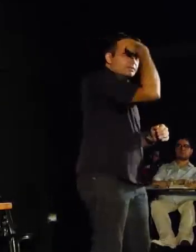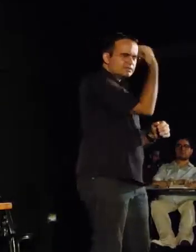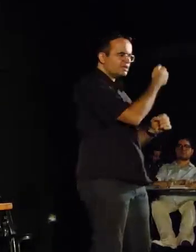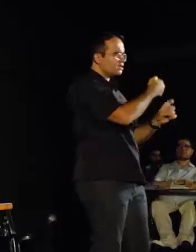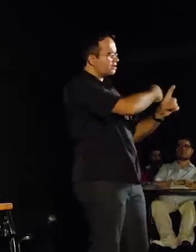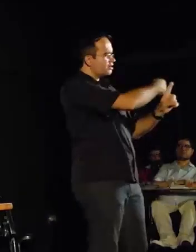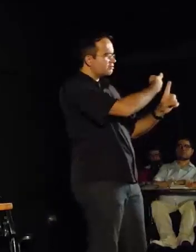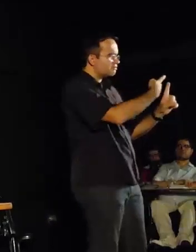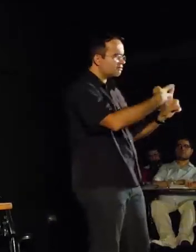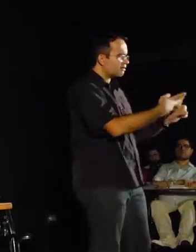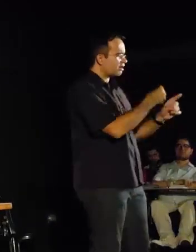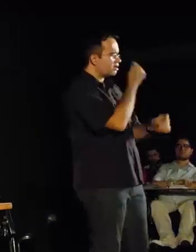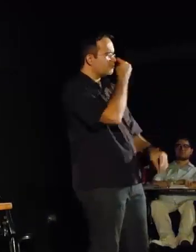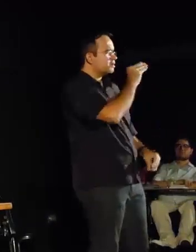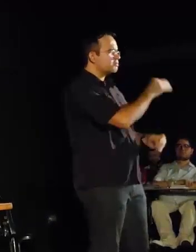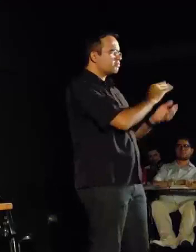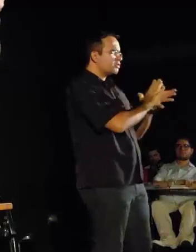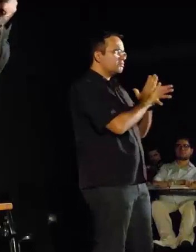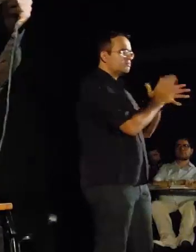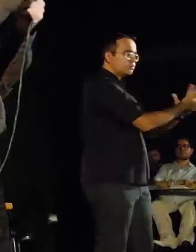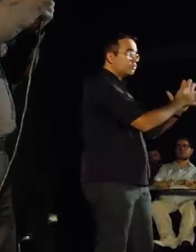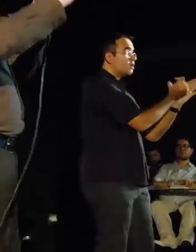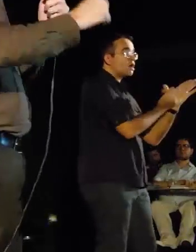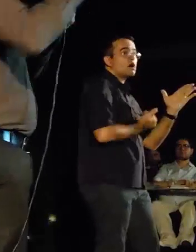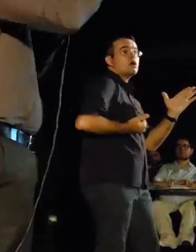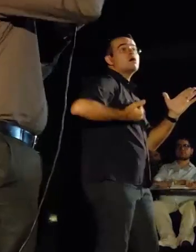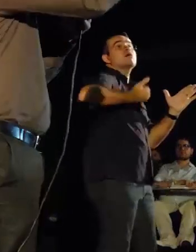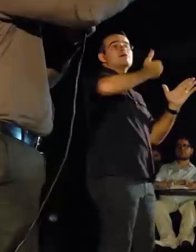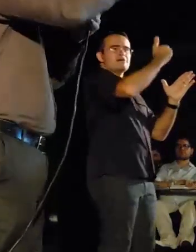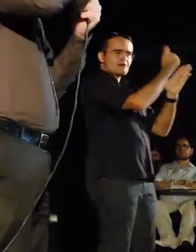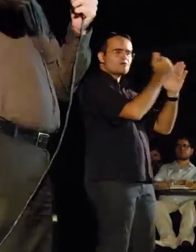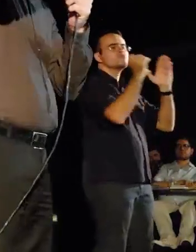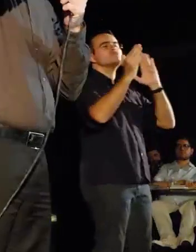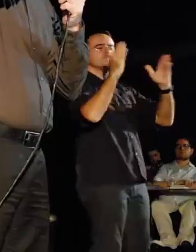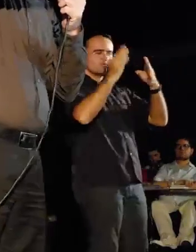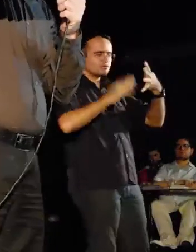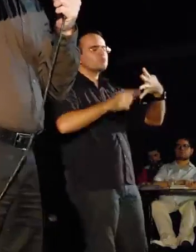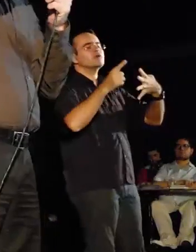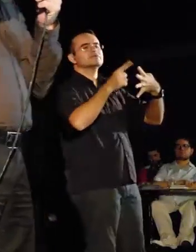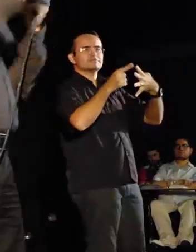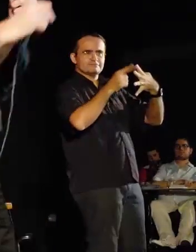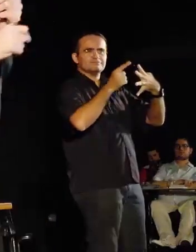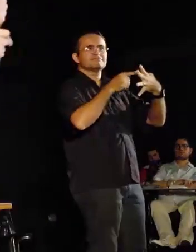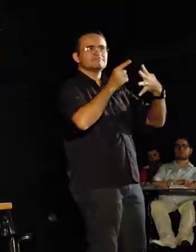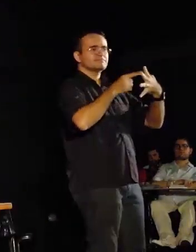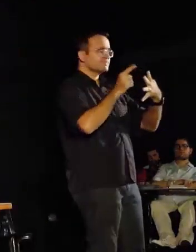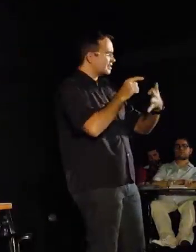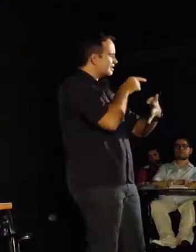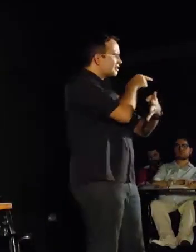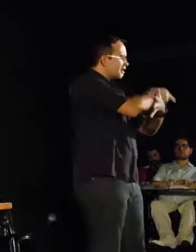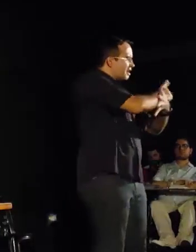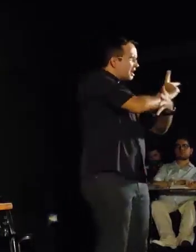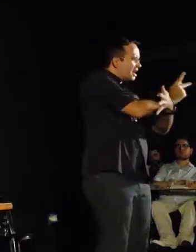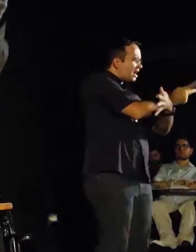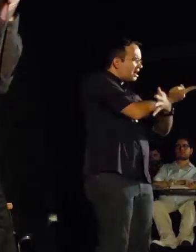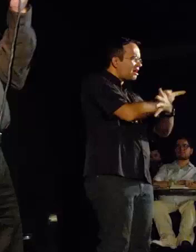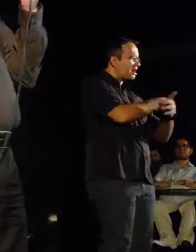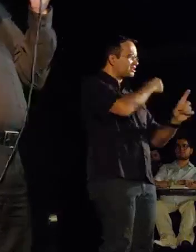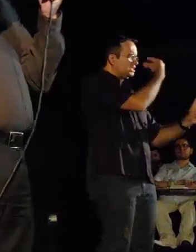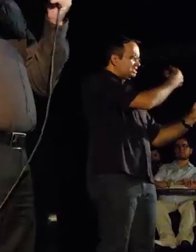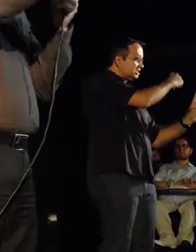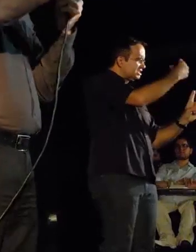Então todos acham que é possível fazer troça da violência às quais os outros foram submetidos, que é